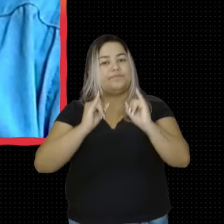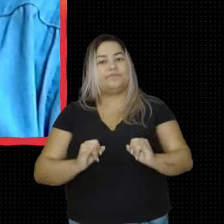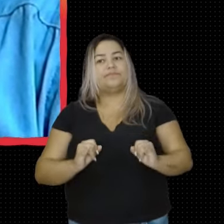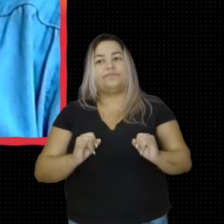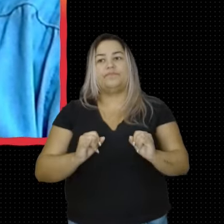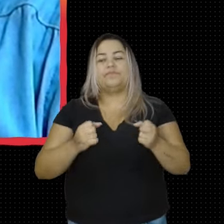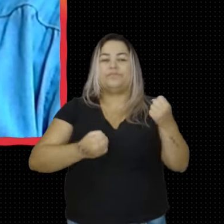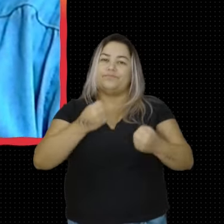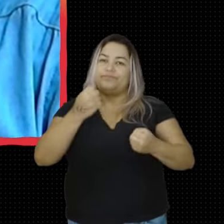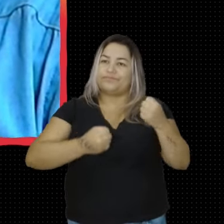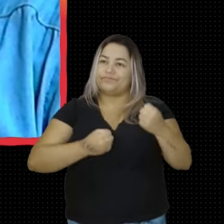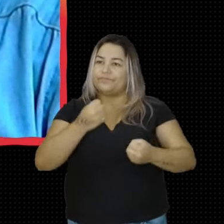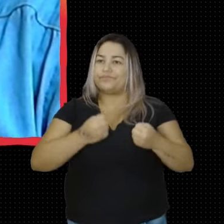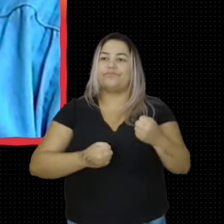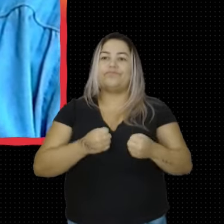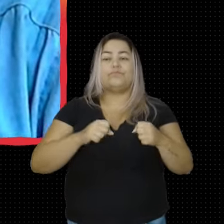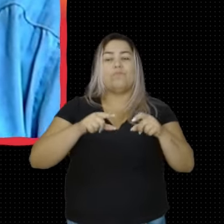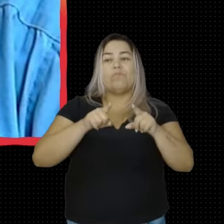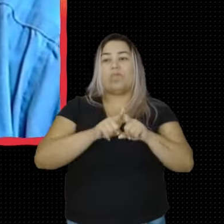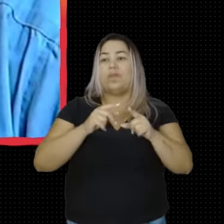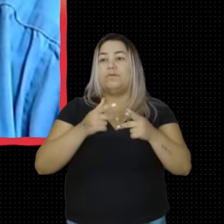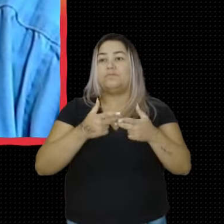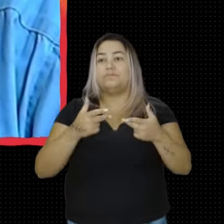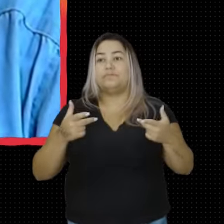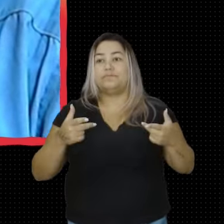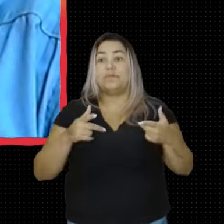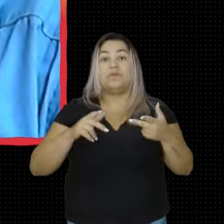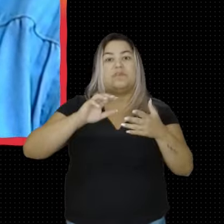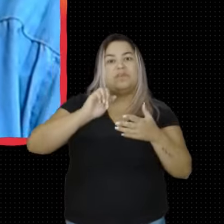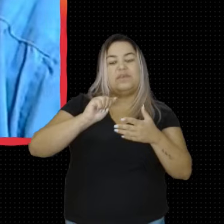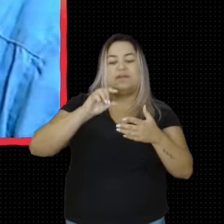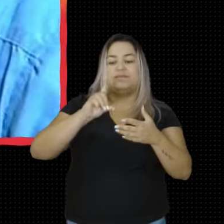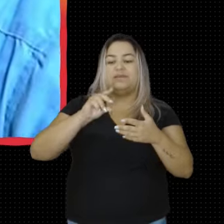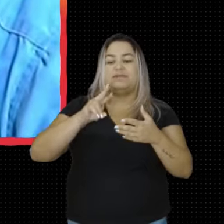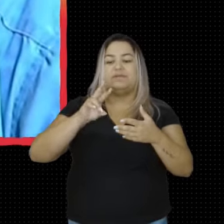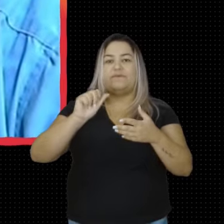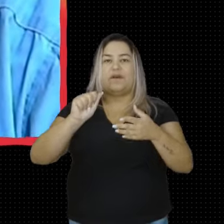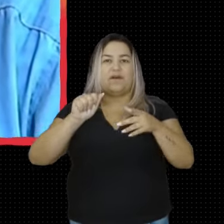carros muito enfeitados, de famílias que adesivavam todo o carro para sair na rua.